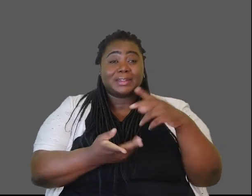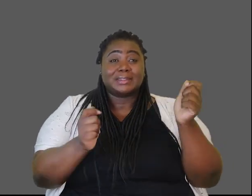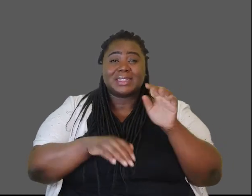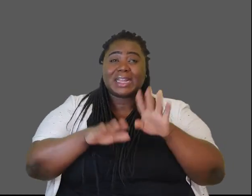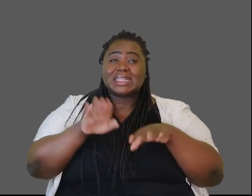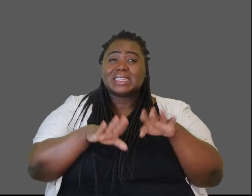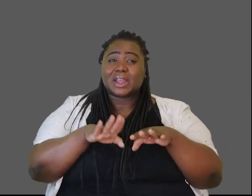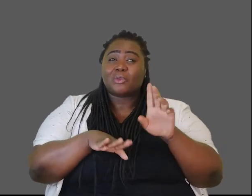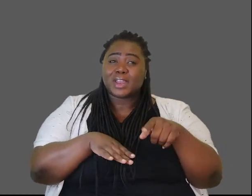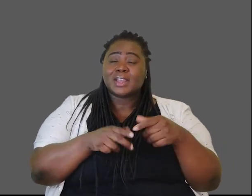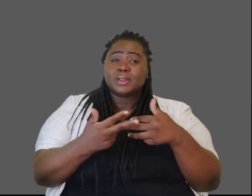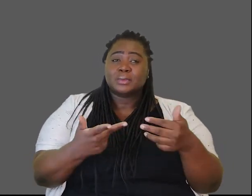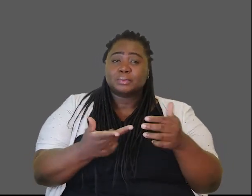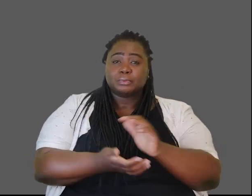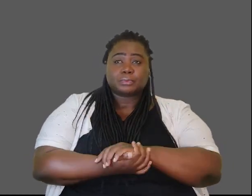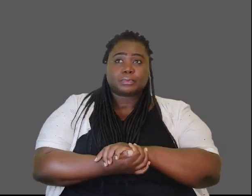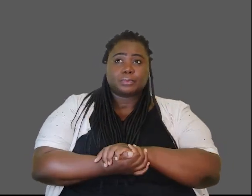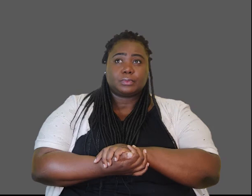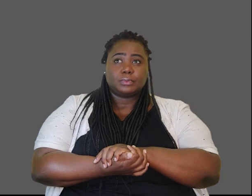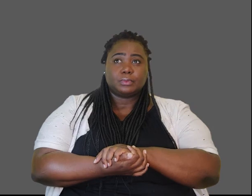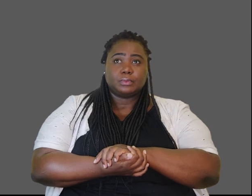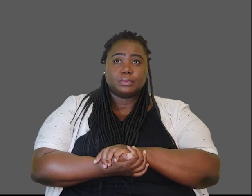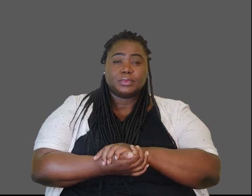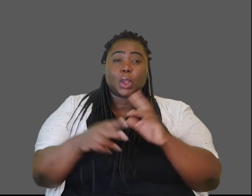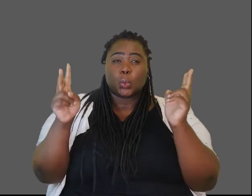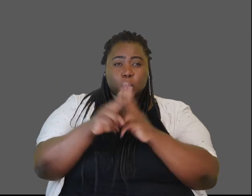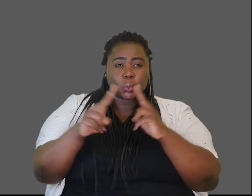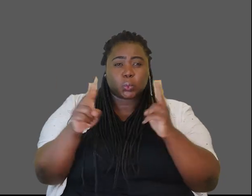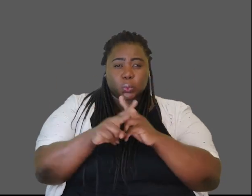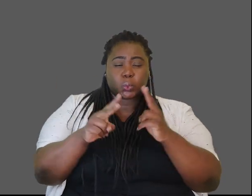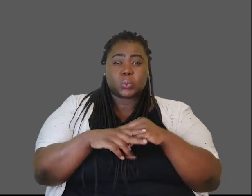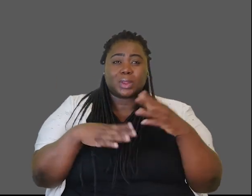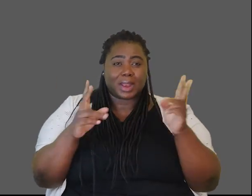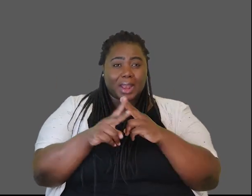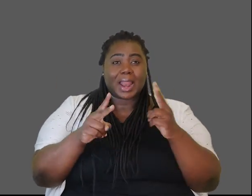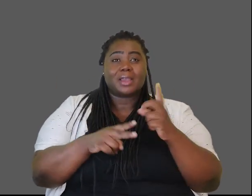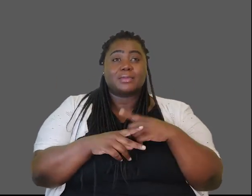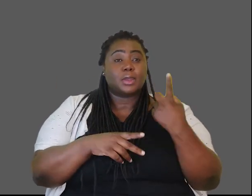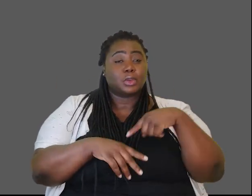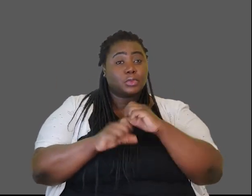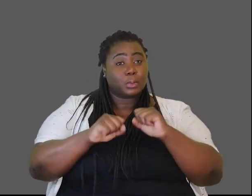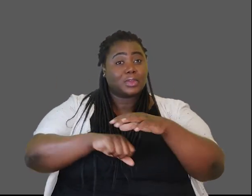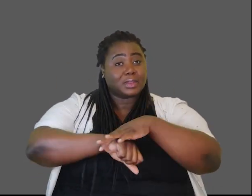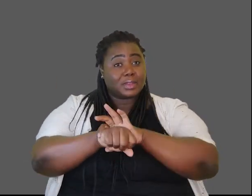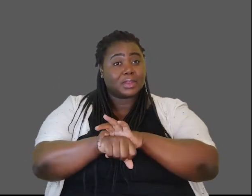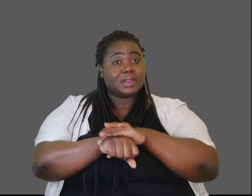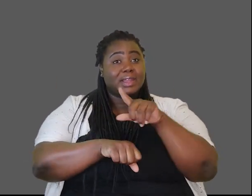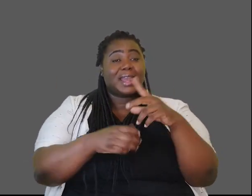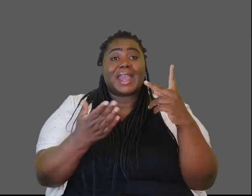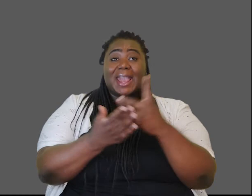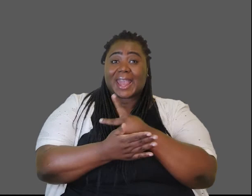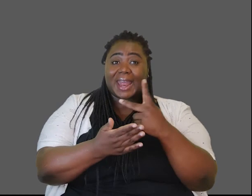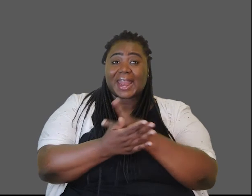talvez tenha sido o efeito dos ventos que sopram aqui, ventos moderados. E podemos assegurar que ela se elevou